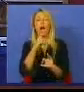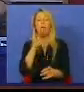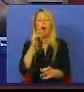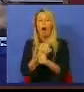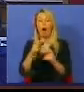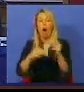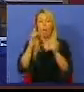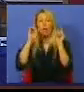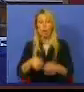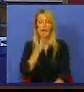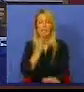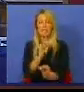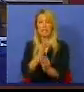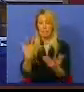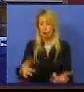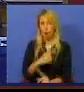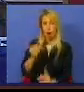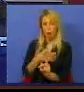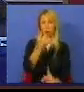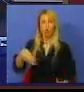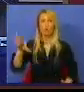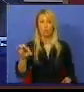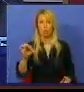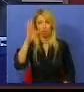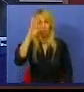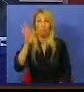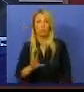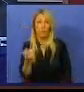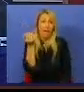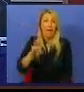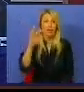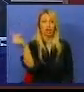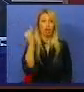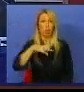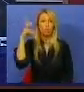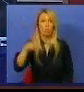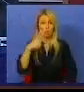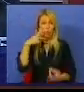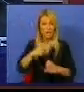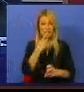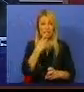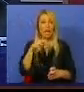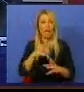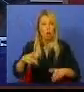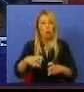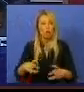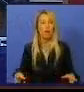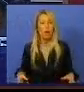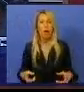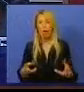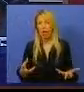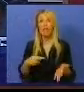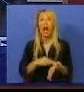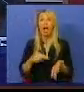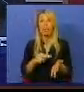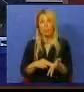ano. Neste momento, ao que sabemos, o ex-Instituto Português de Arqueologia ainda está à espera que se encontre o local para poder sair de onde